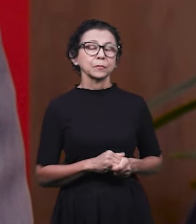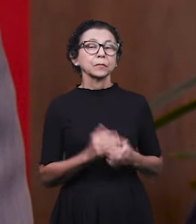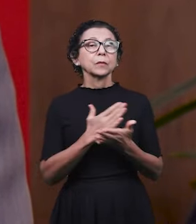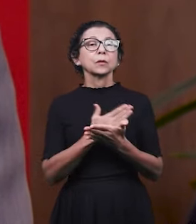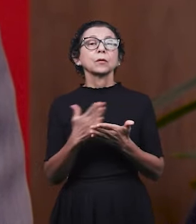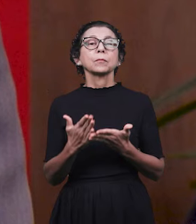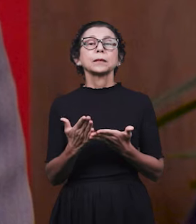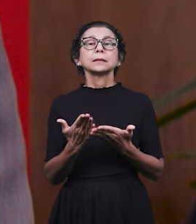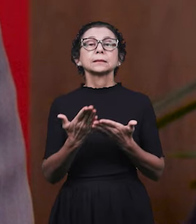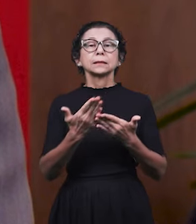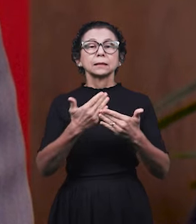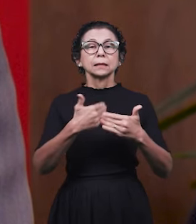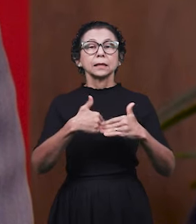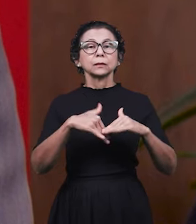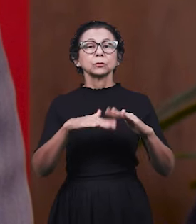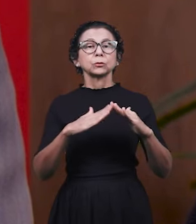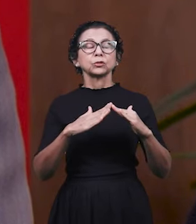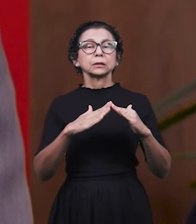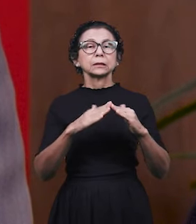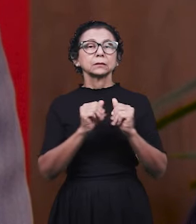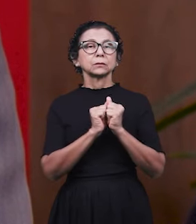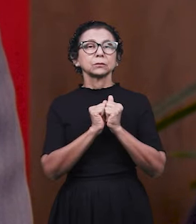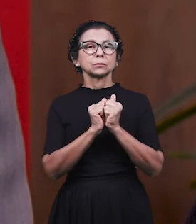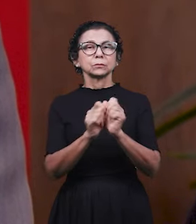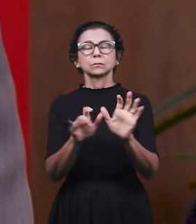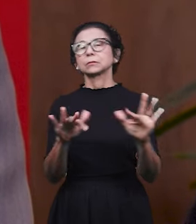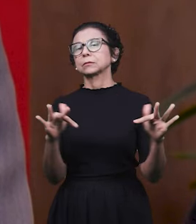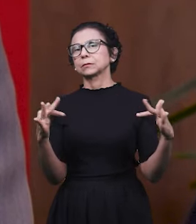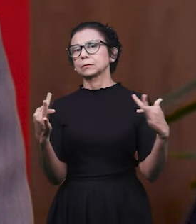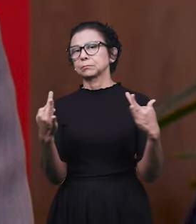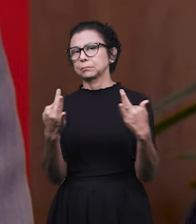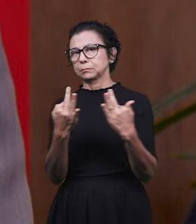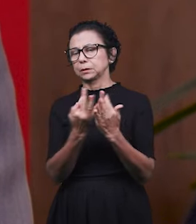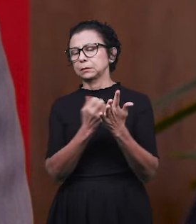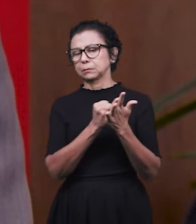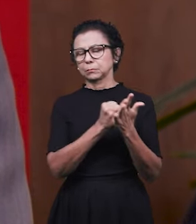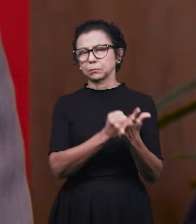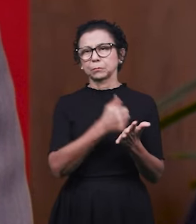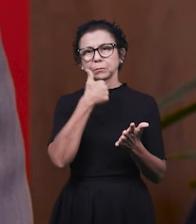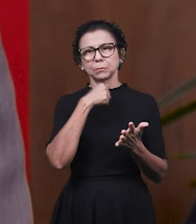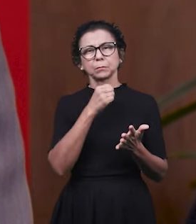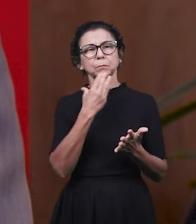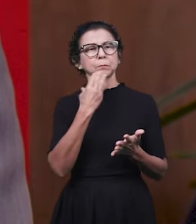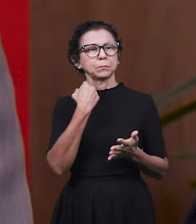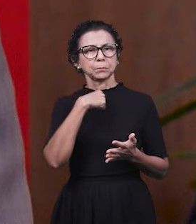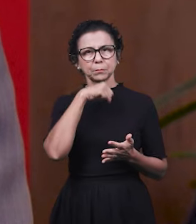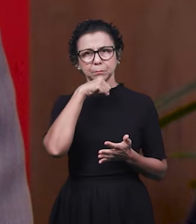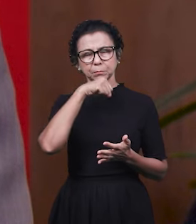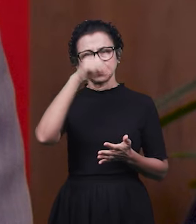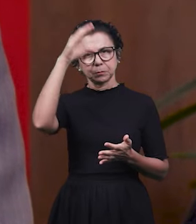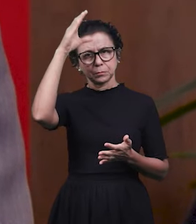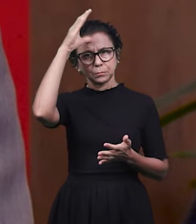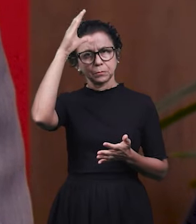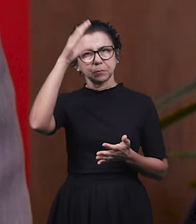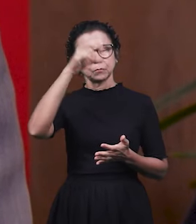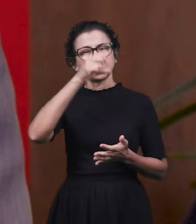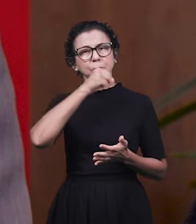casa. Principia junto com a família. A família, o pai, a mãe, o tio, o